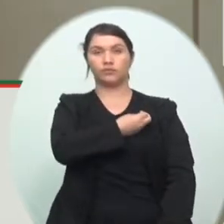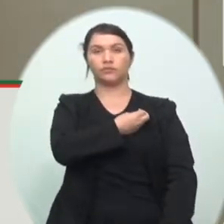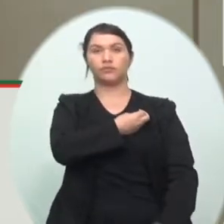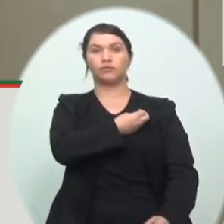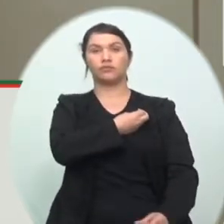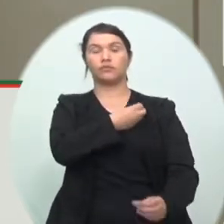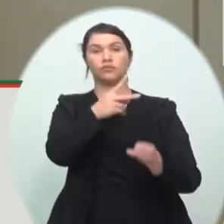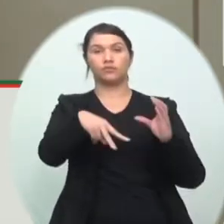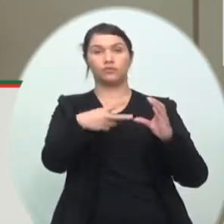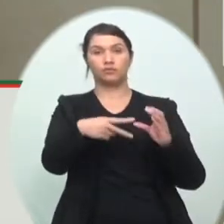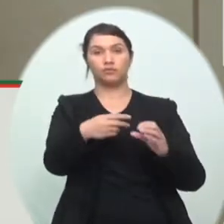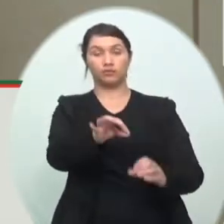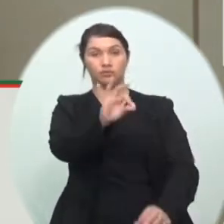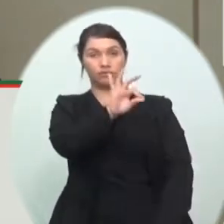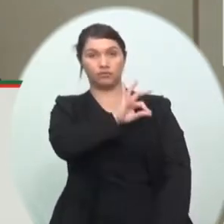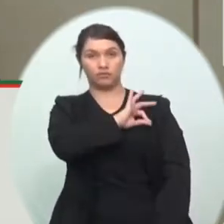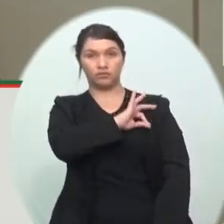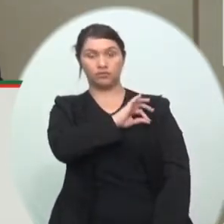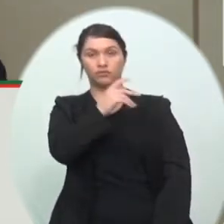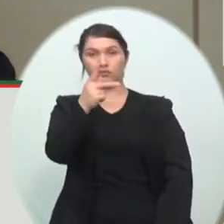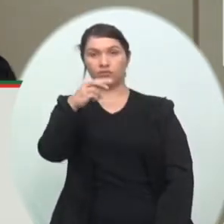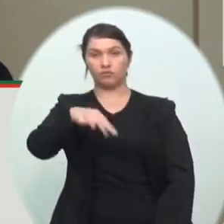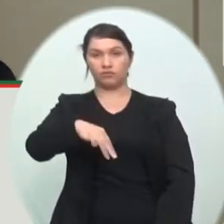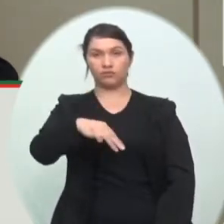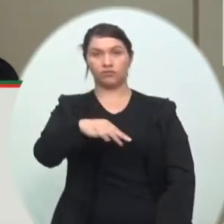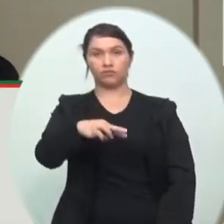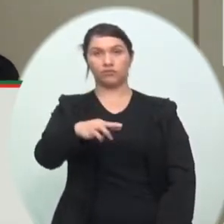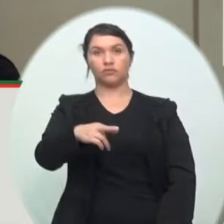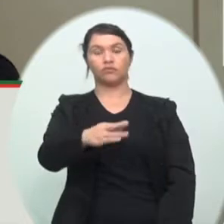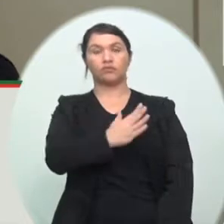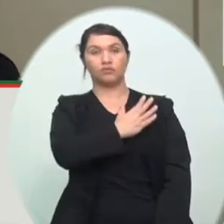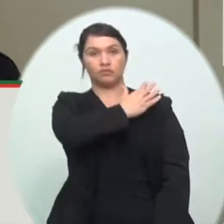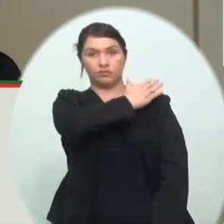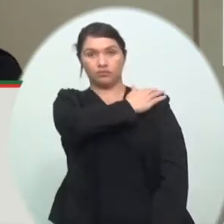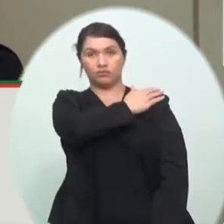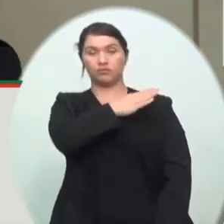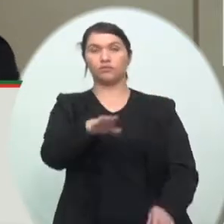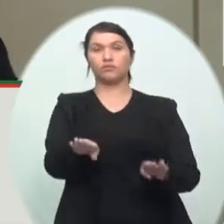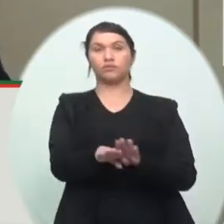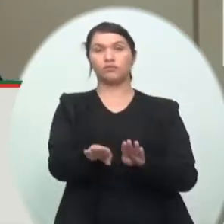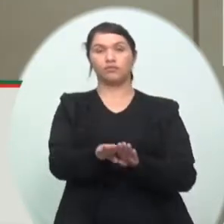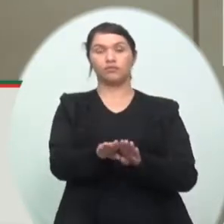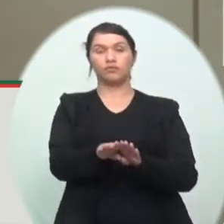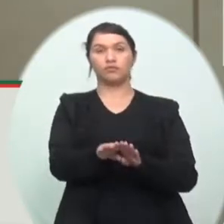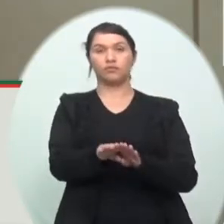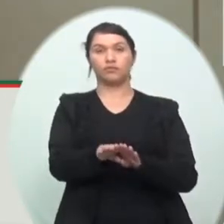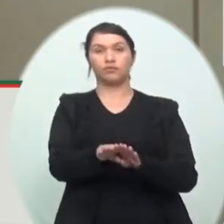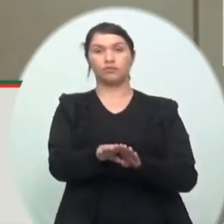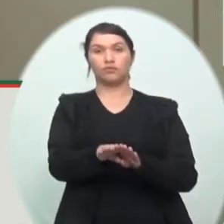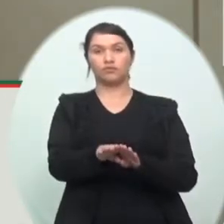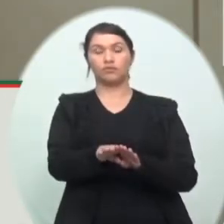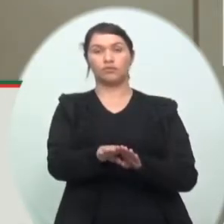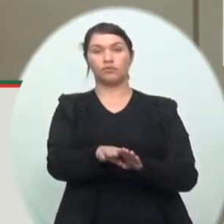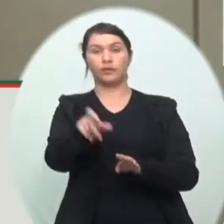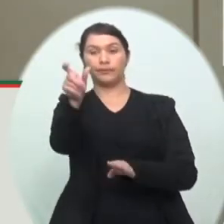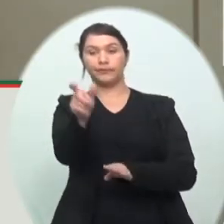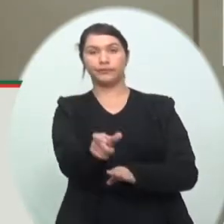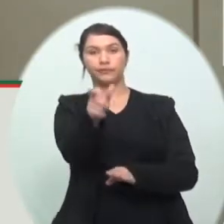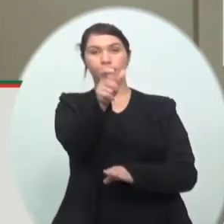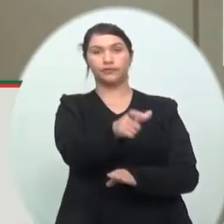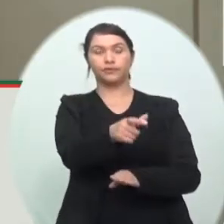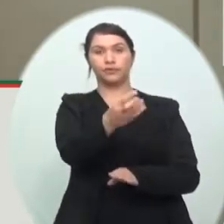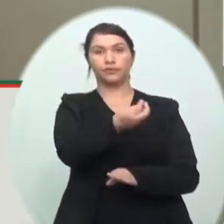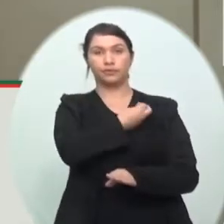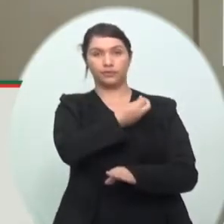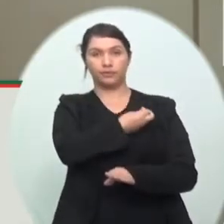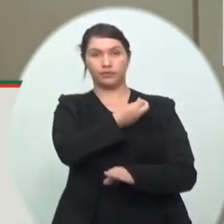policiais, militares, coronéis e a toda a população aqui presente,